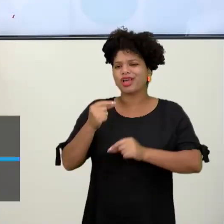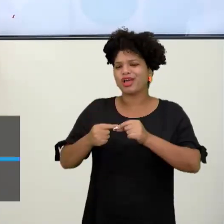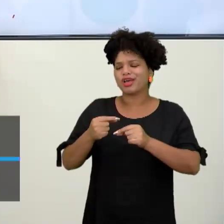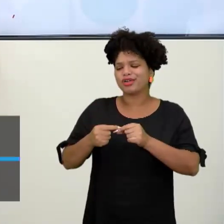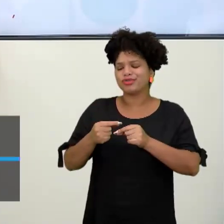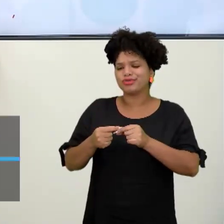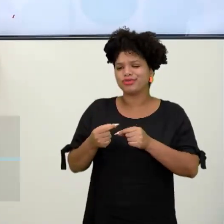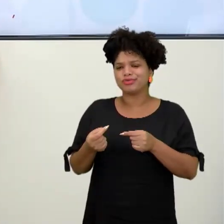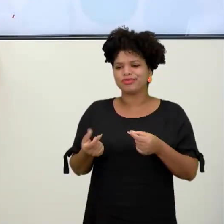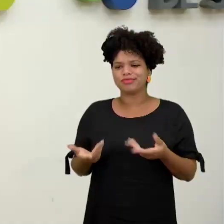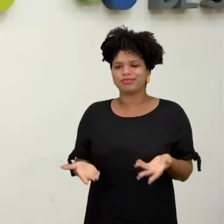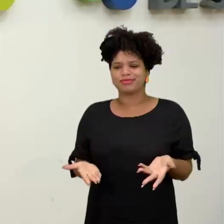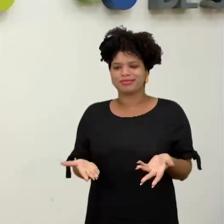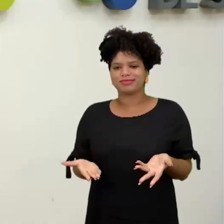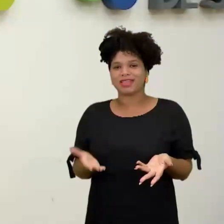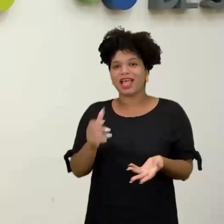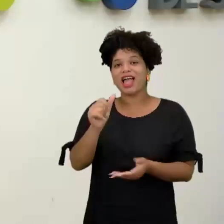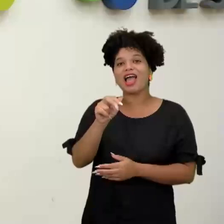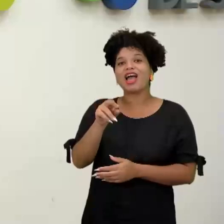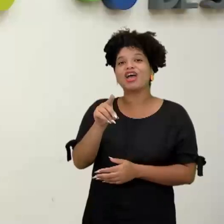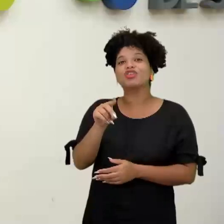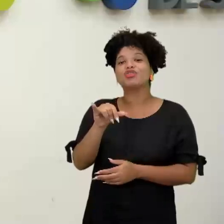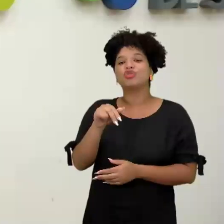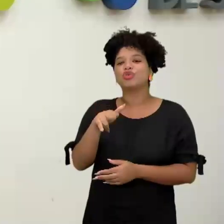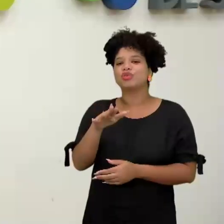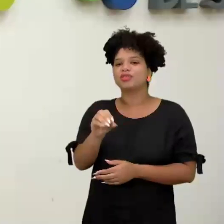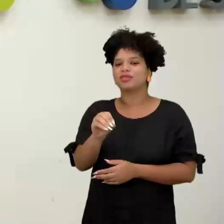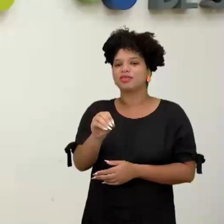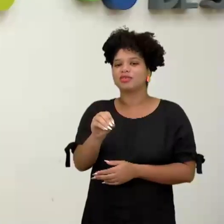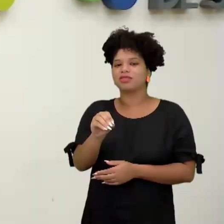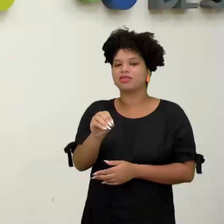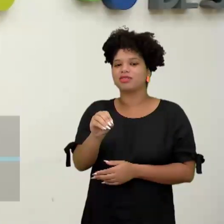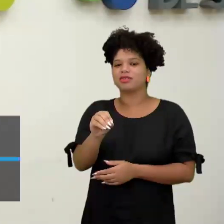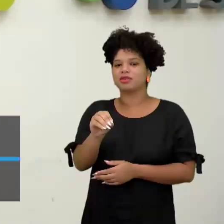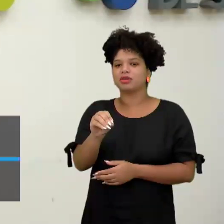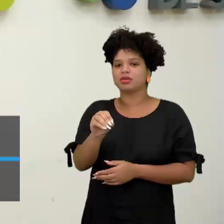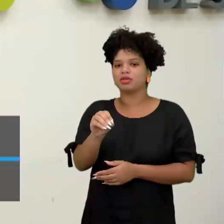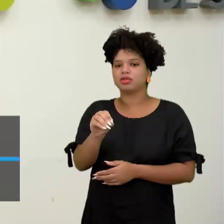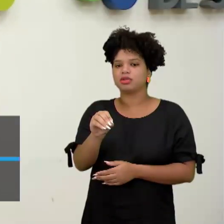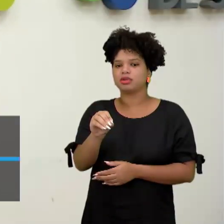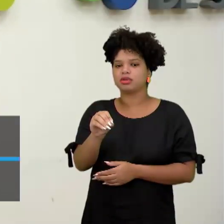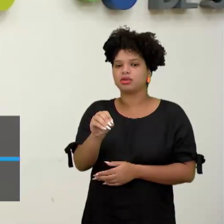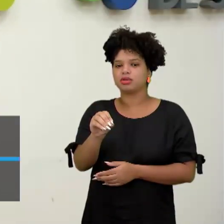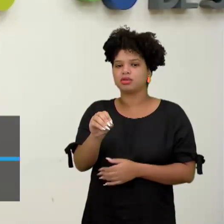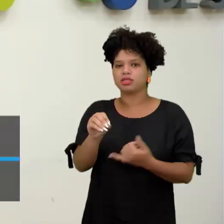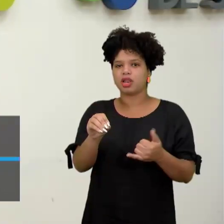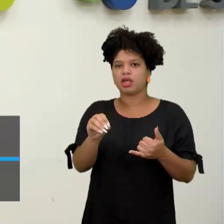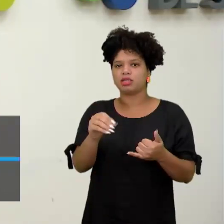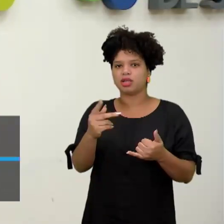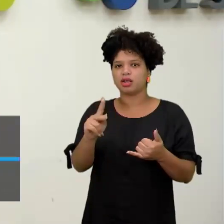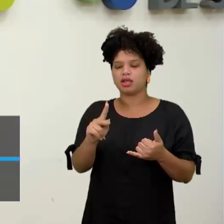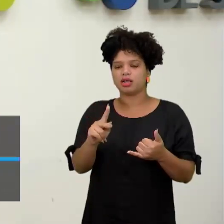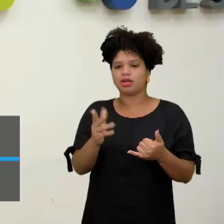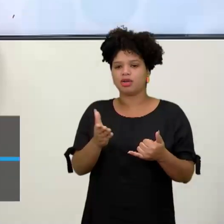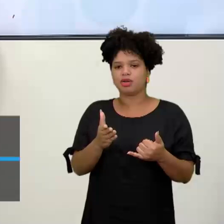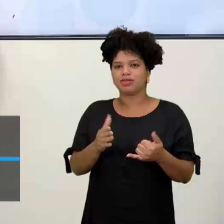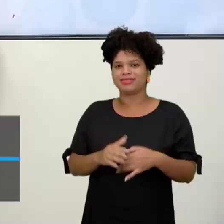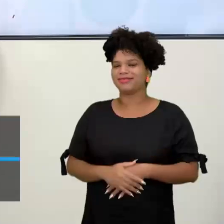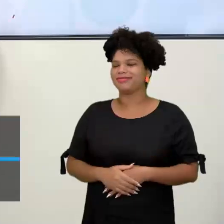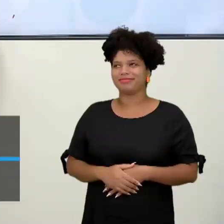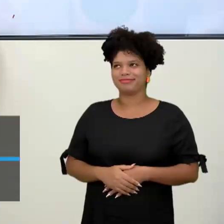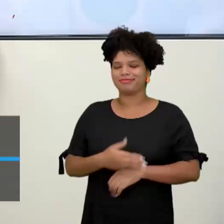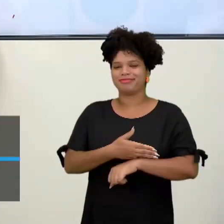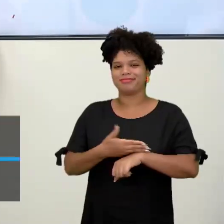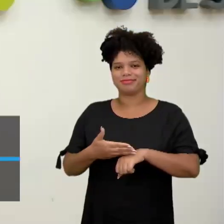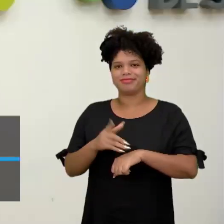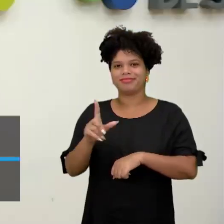Tá. Mas eu não gostei do tema da aula, vou falar. Tinha que ser... Oi, alô? O povo gosta de ligar no meio das aulas,